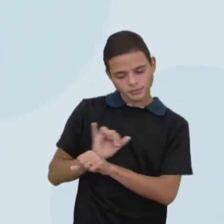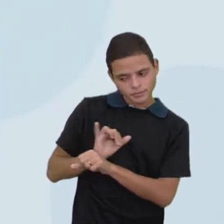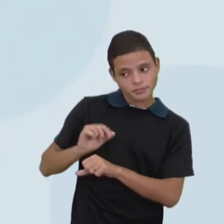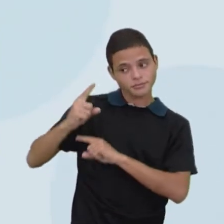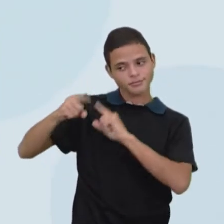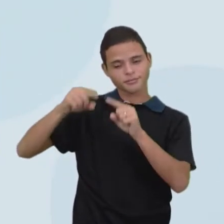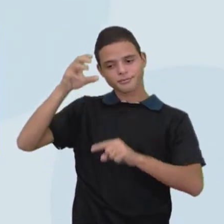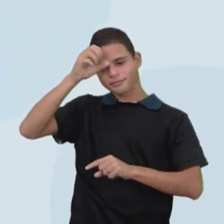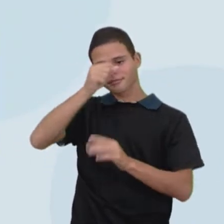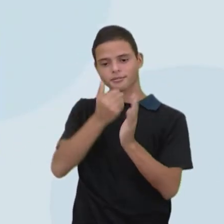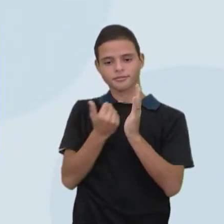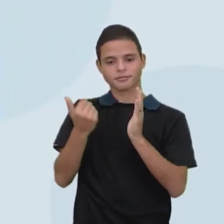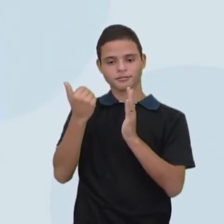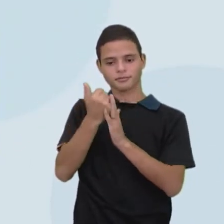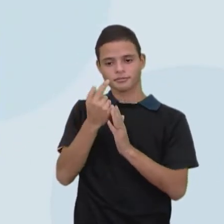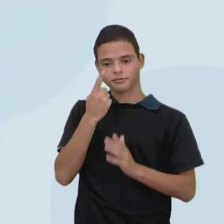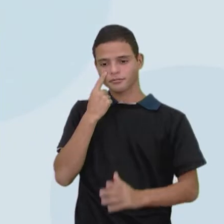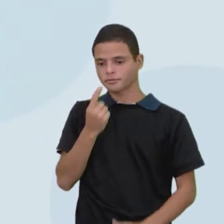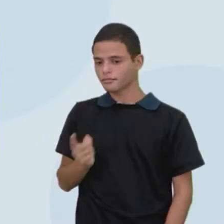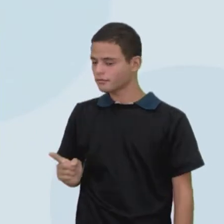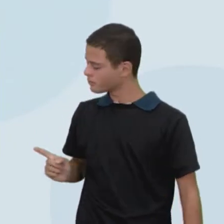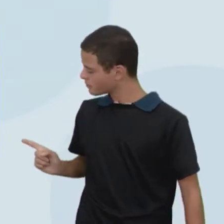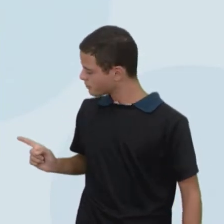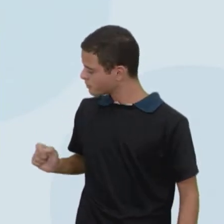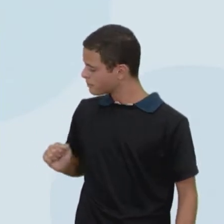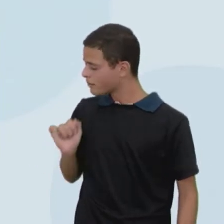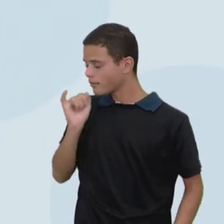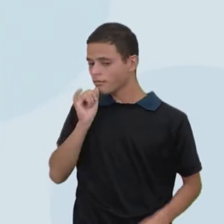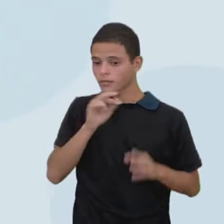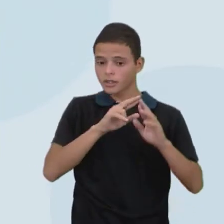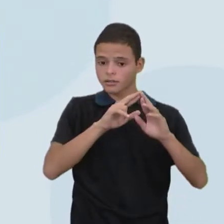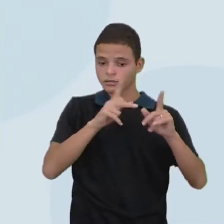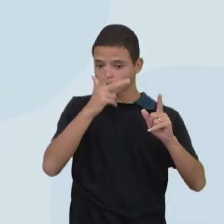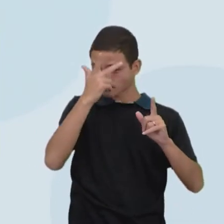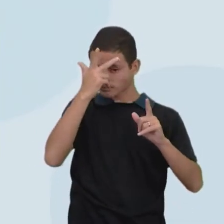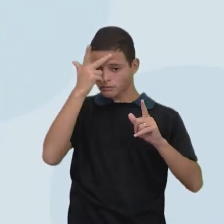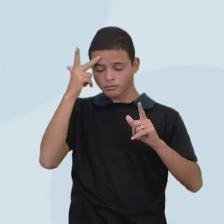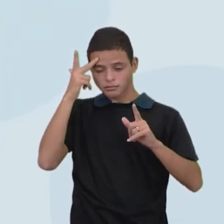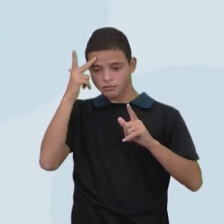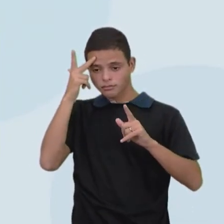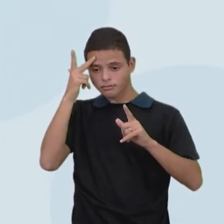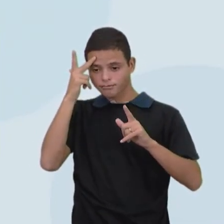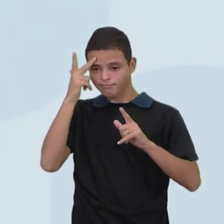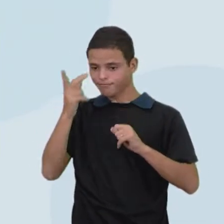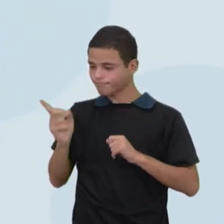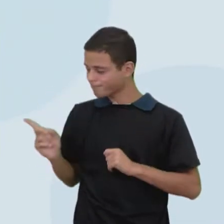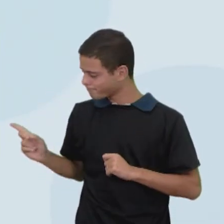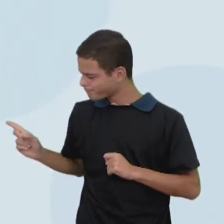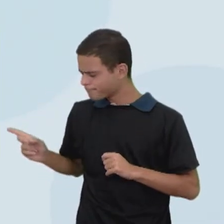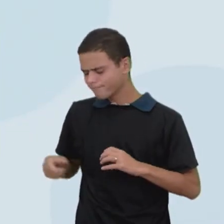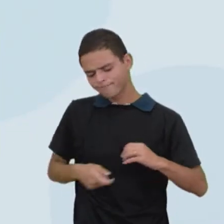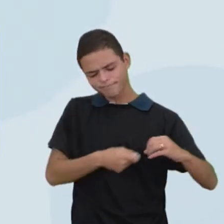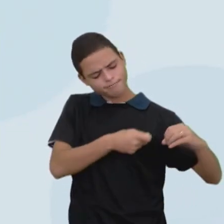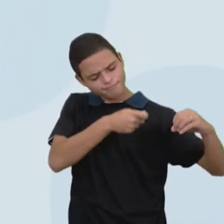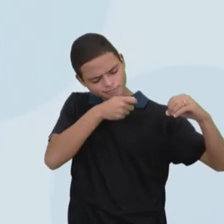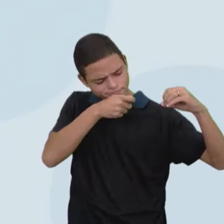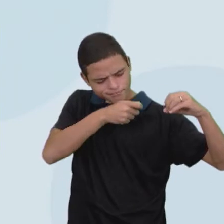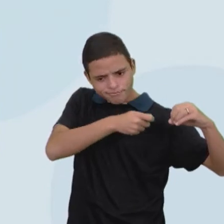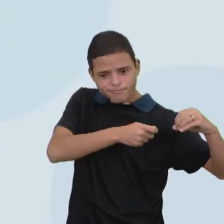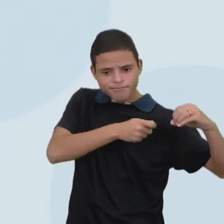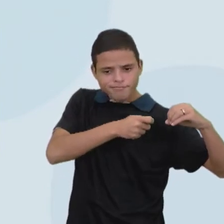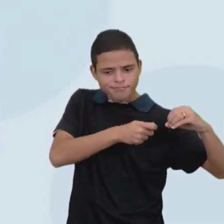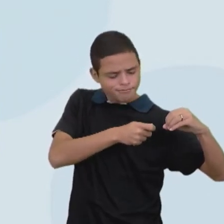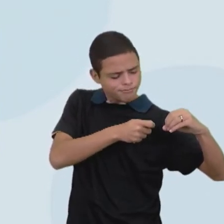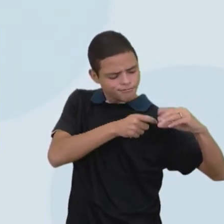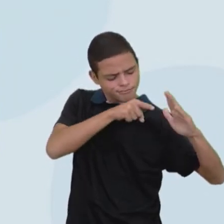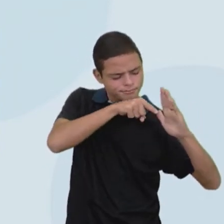sobre isso. Então, só para vocês observarem, no meu desenho tinham várias pessoas, eu coloquei uma lupinha lá no canto, né? O Osmar que colocou uma lupinha lá no